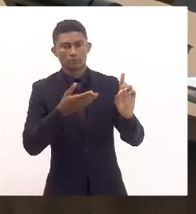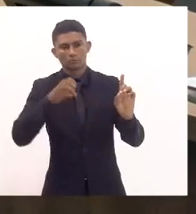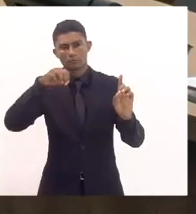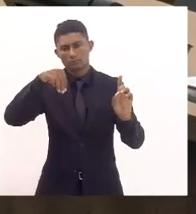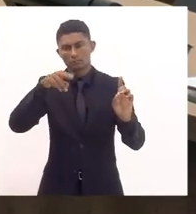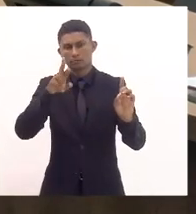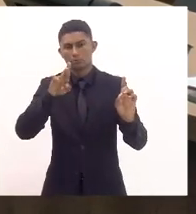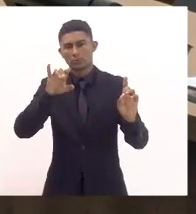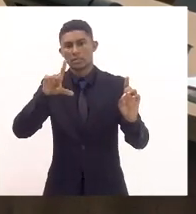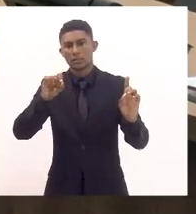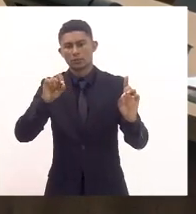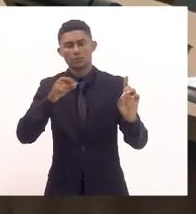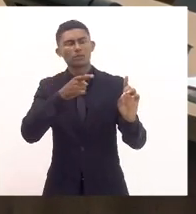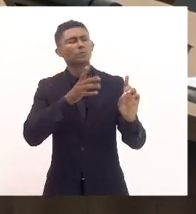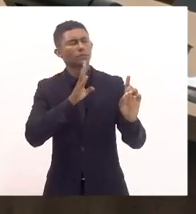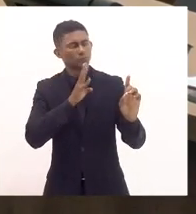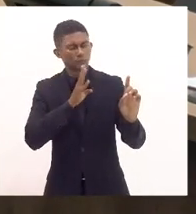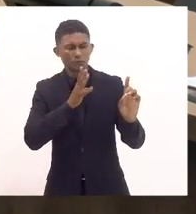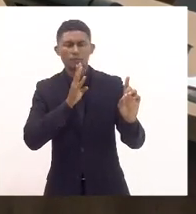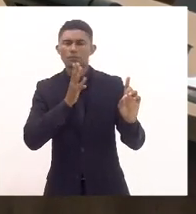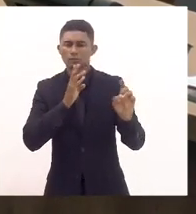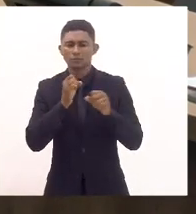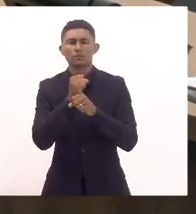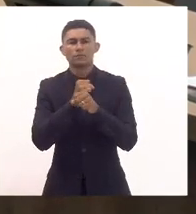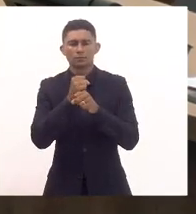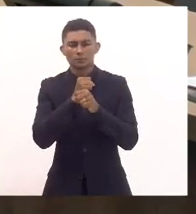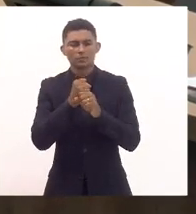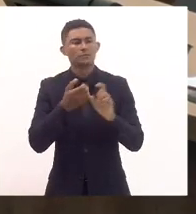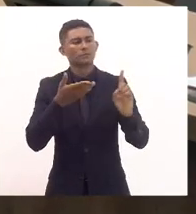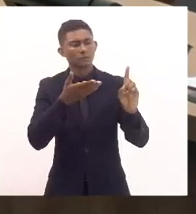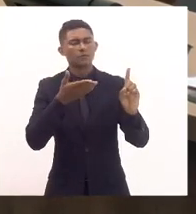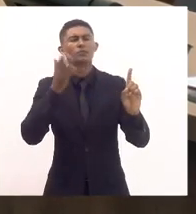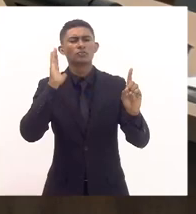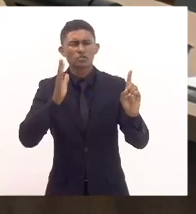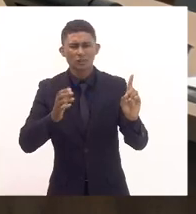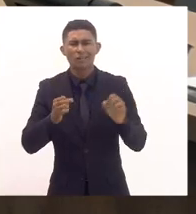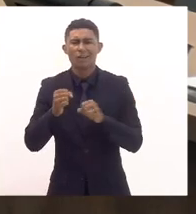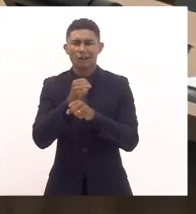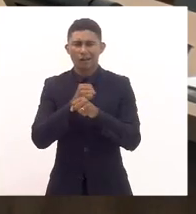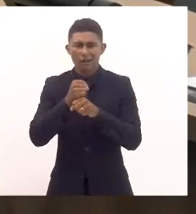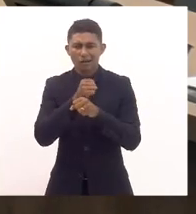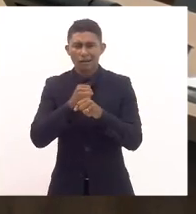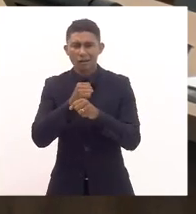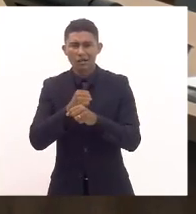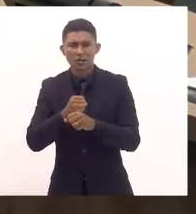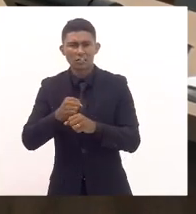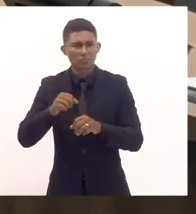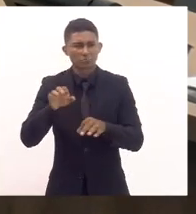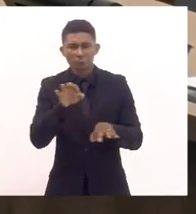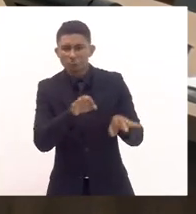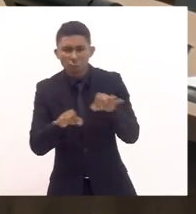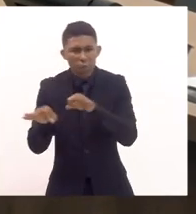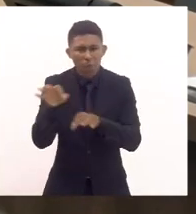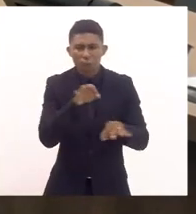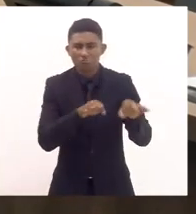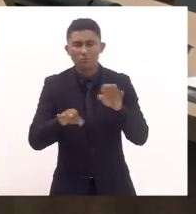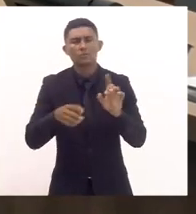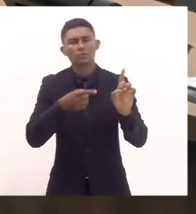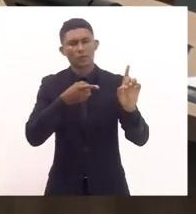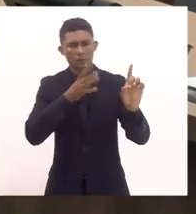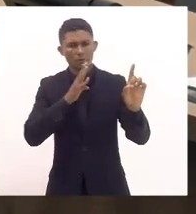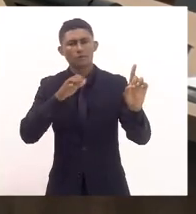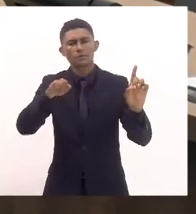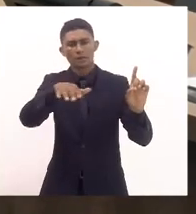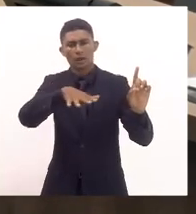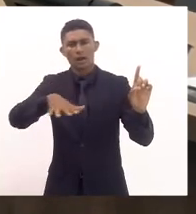Murilo conheço muitos anos vem se preparando há muitos anos tem conhecimento de causa